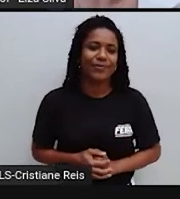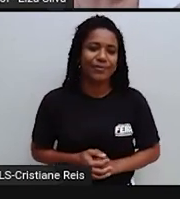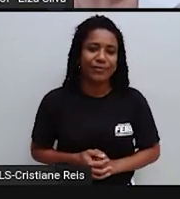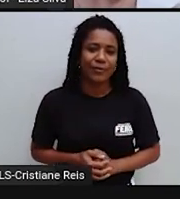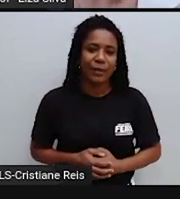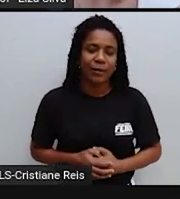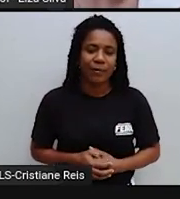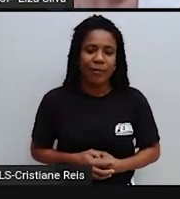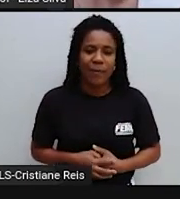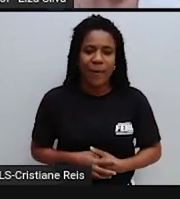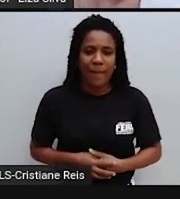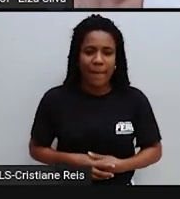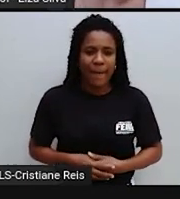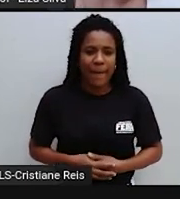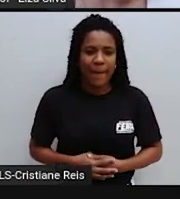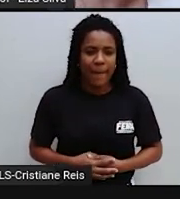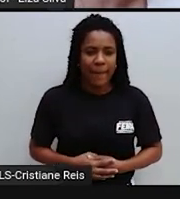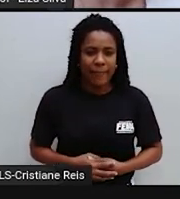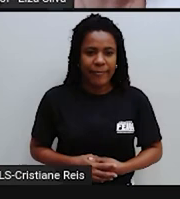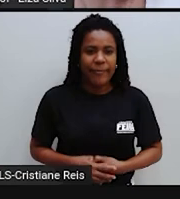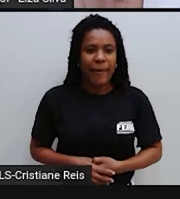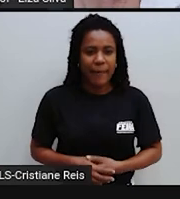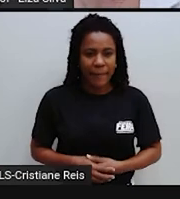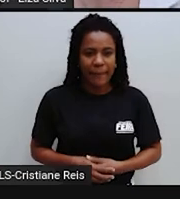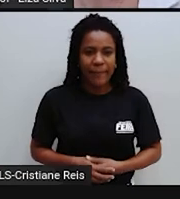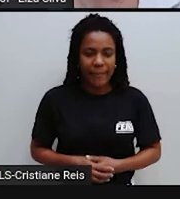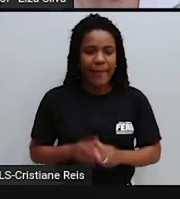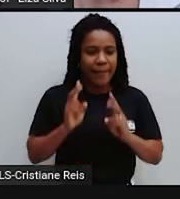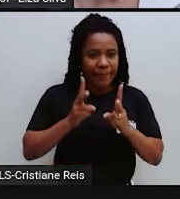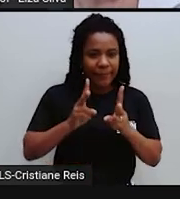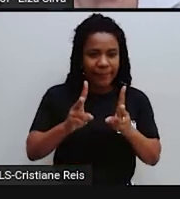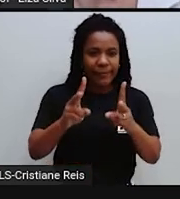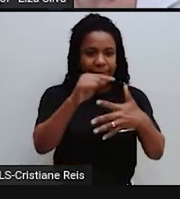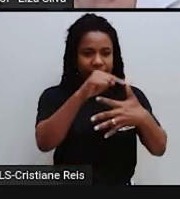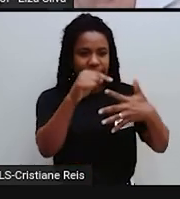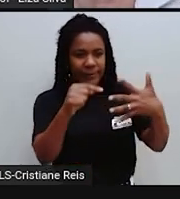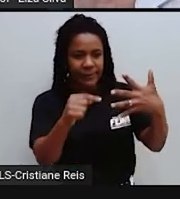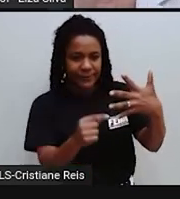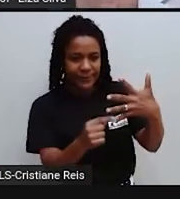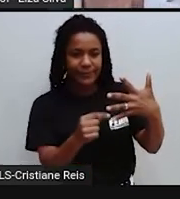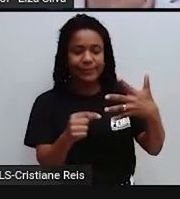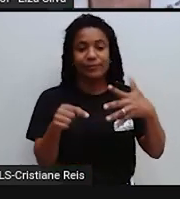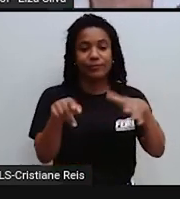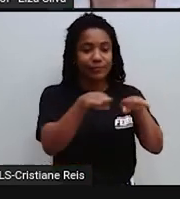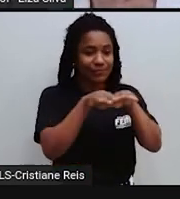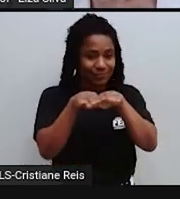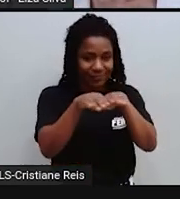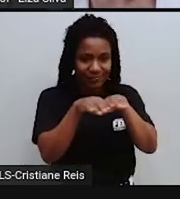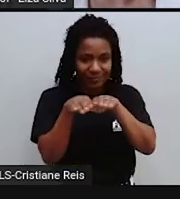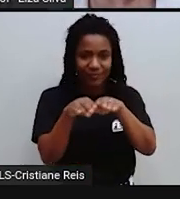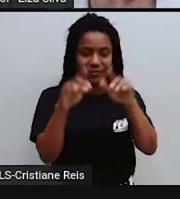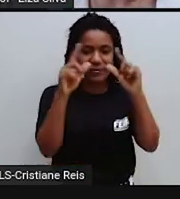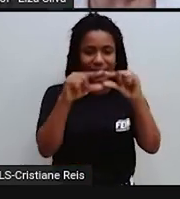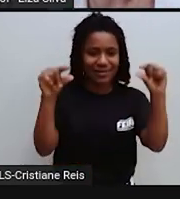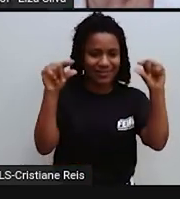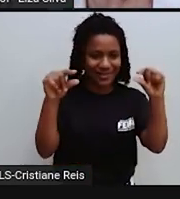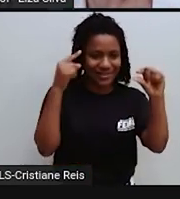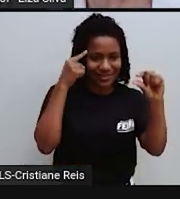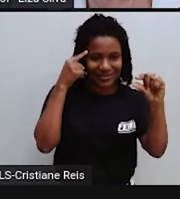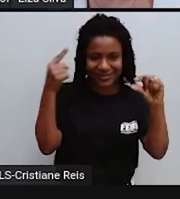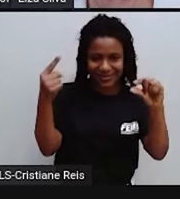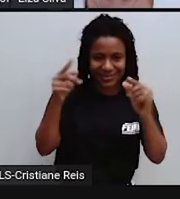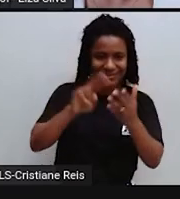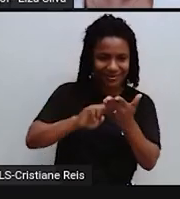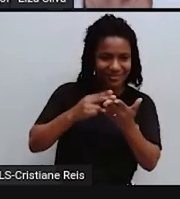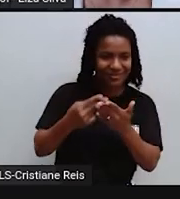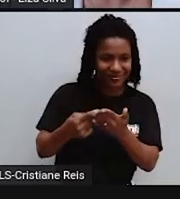is not watching TV. And so on. E assim por diante. Então, as mesmas frases anteriores que nós